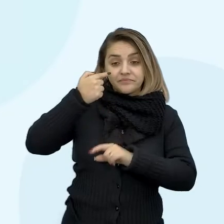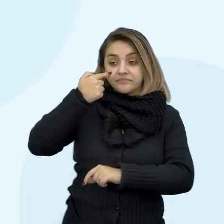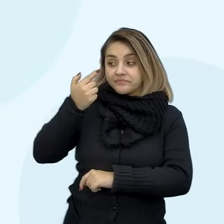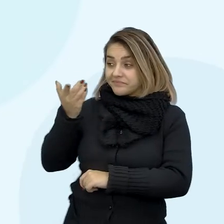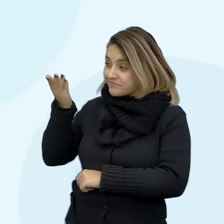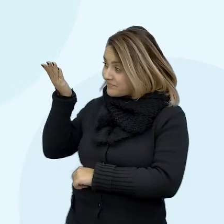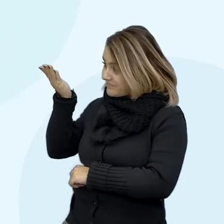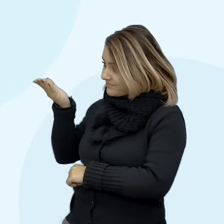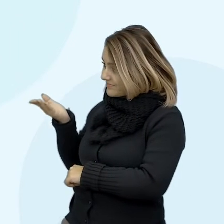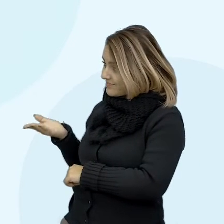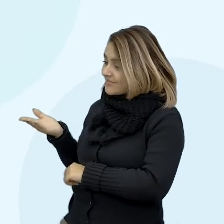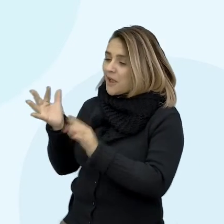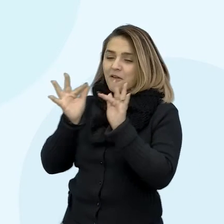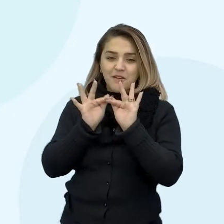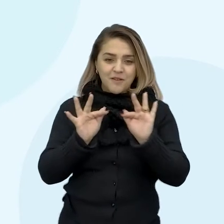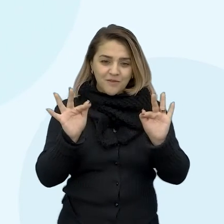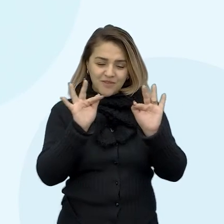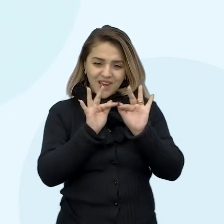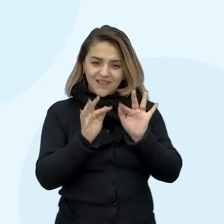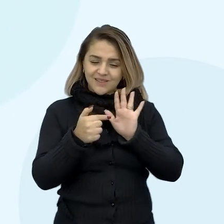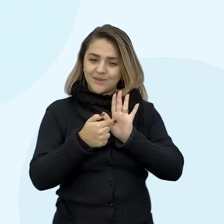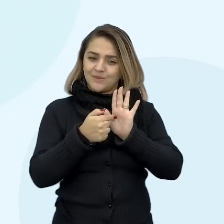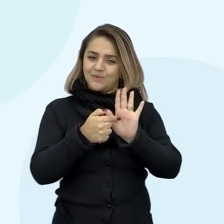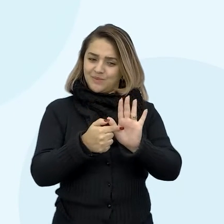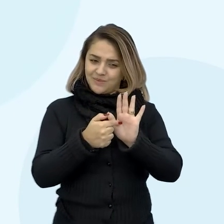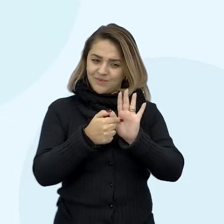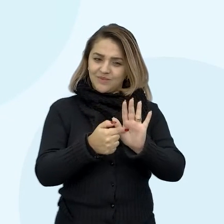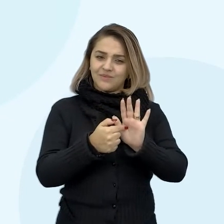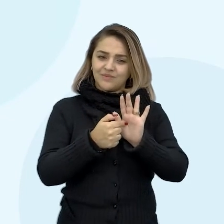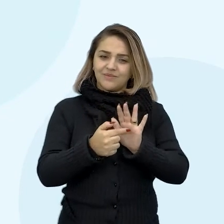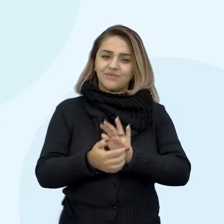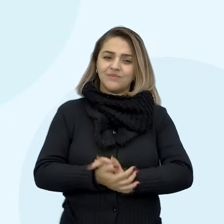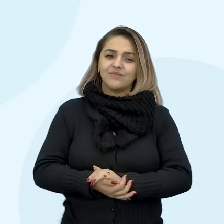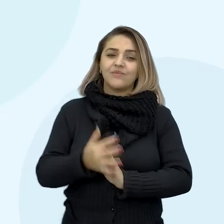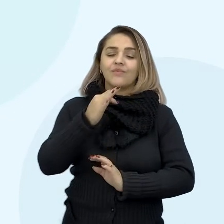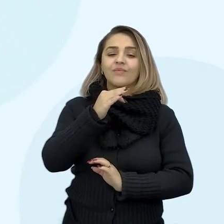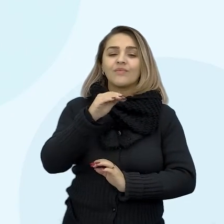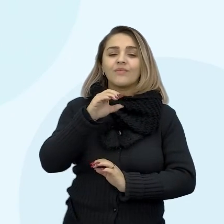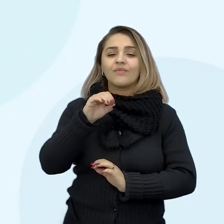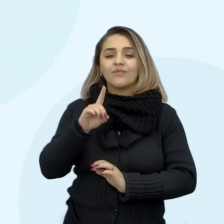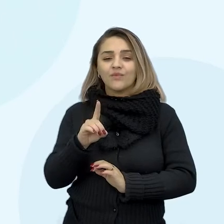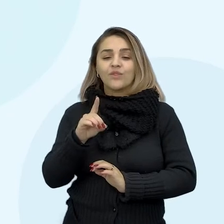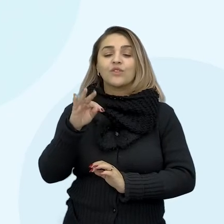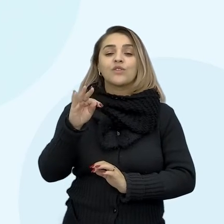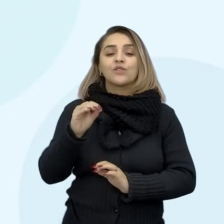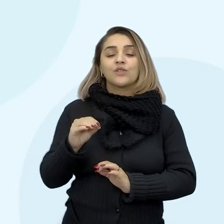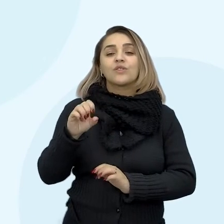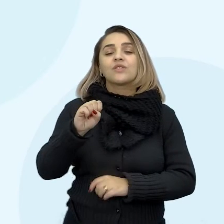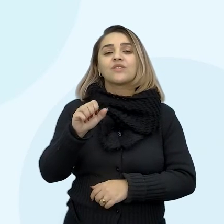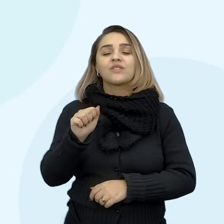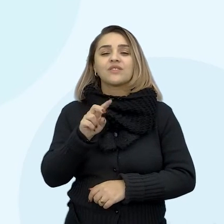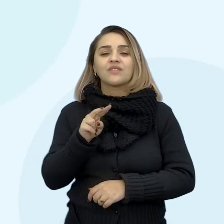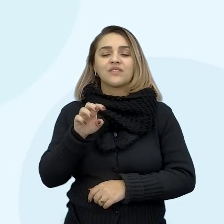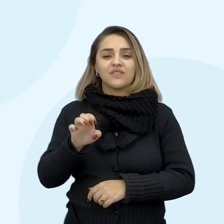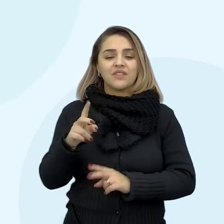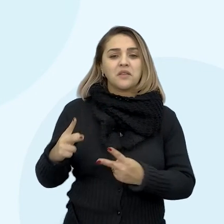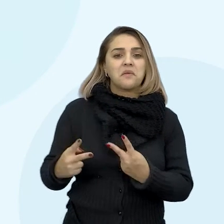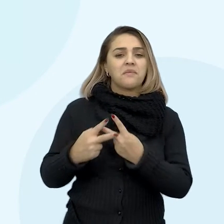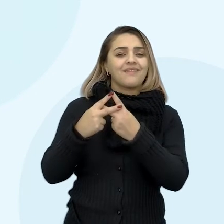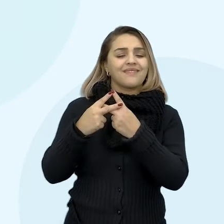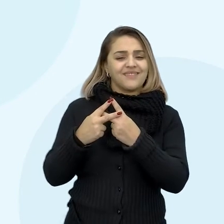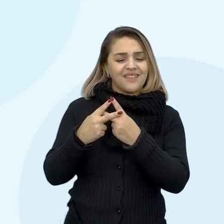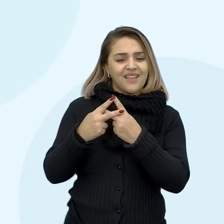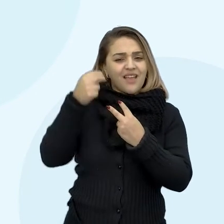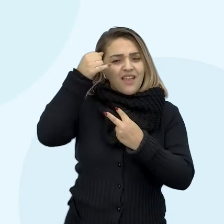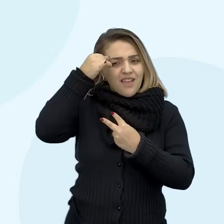o slogan dessa ONG, Food to Save, hashtag contra o desperdício